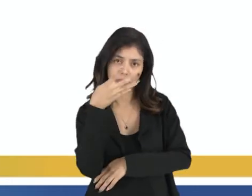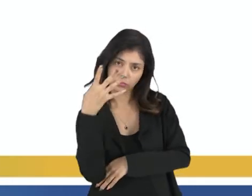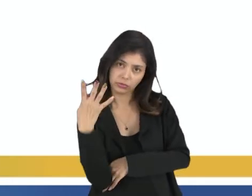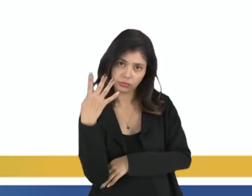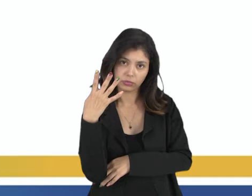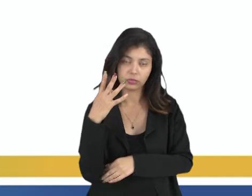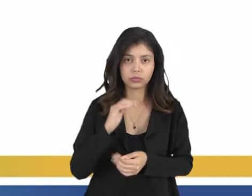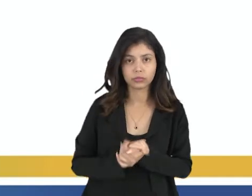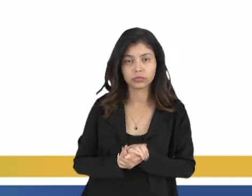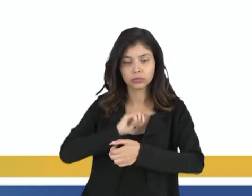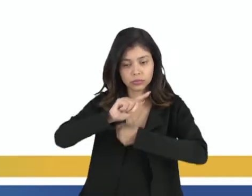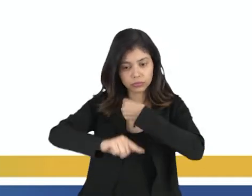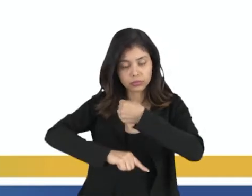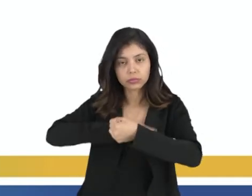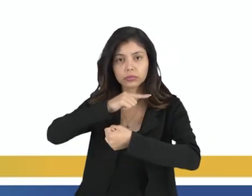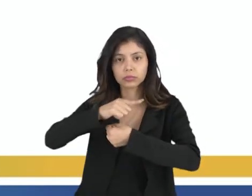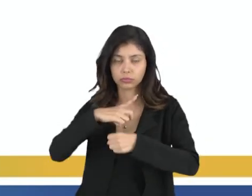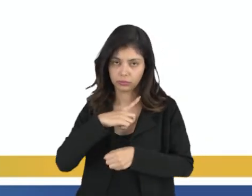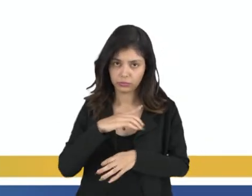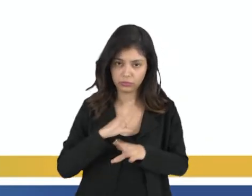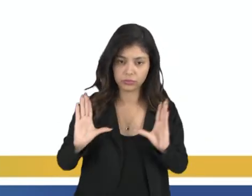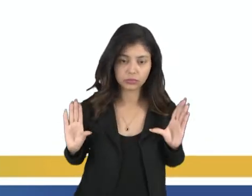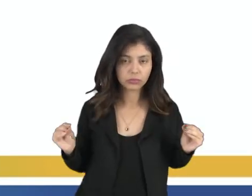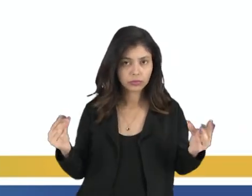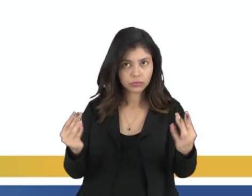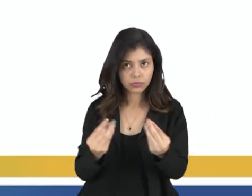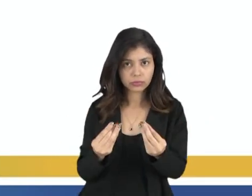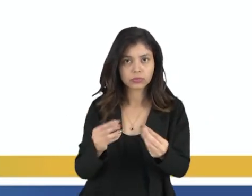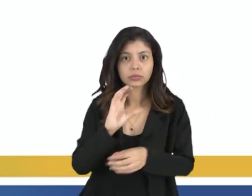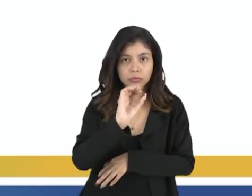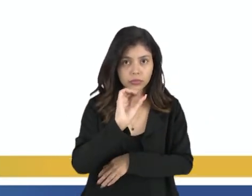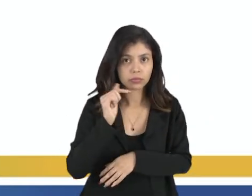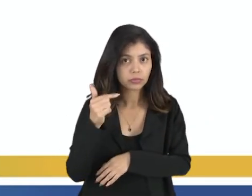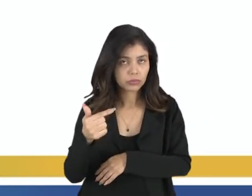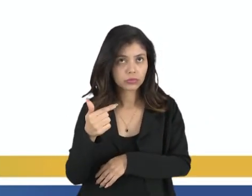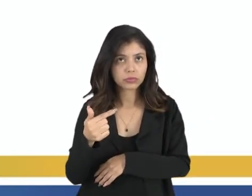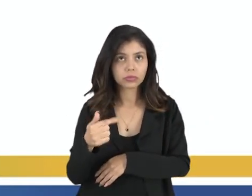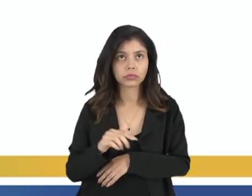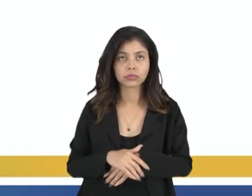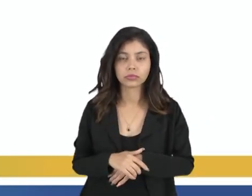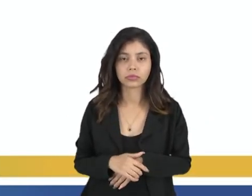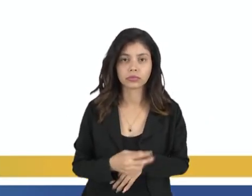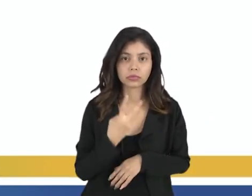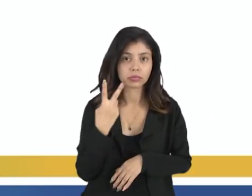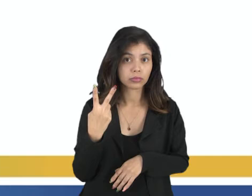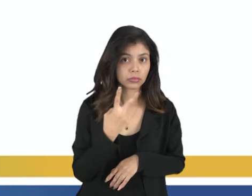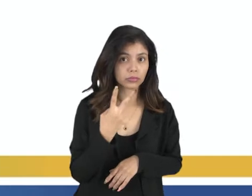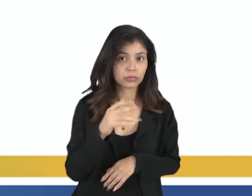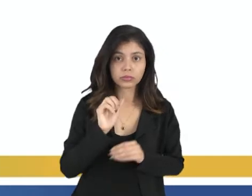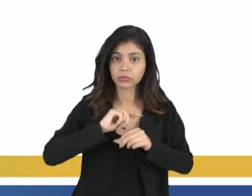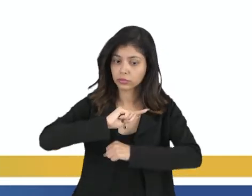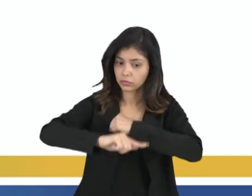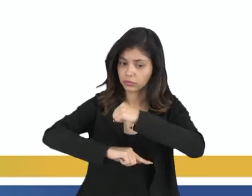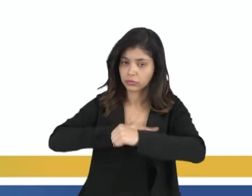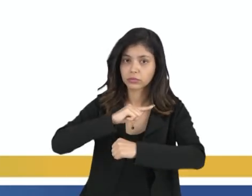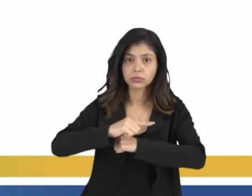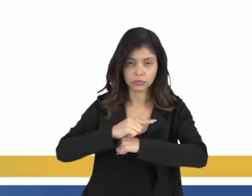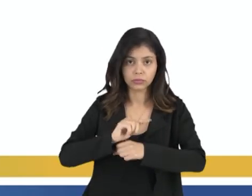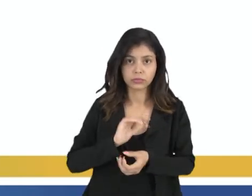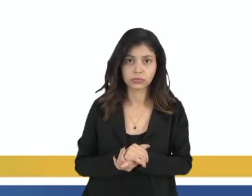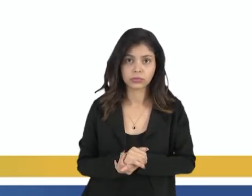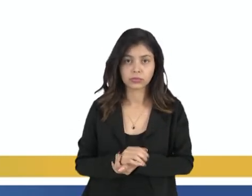de átomos que formam essa substância. Então, O2 está aqui, ó, 2 átomos de